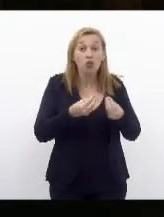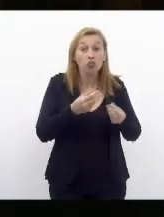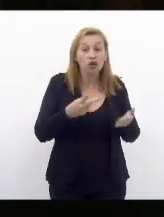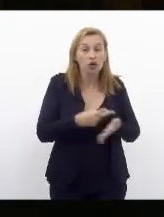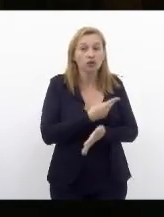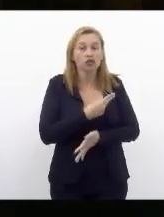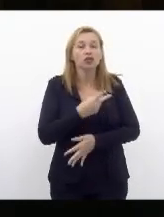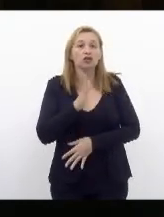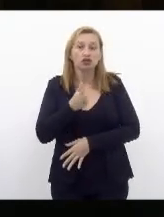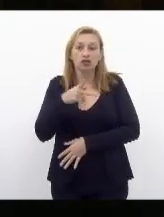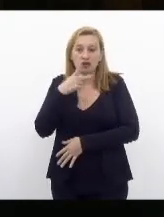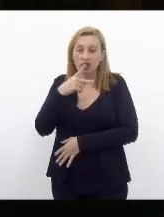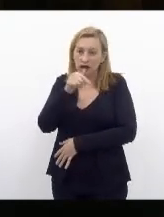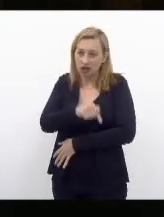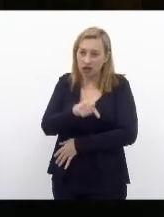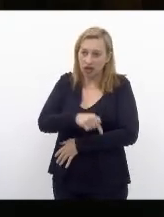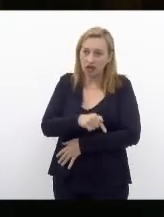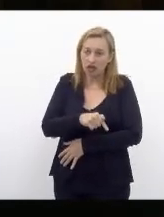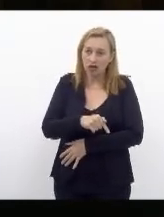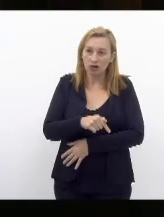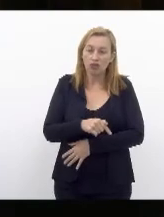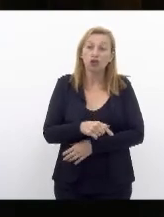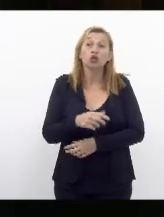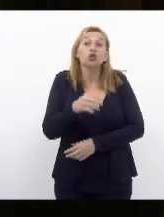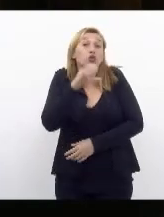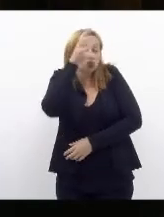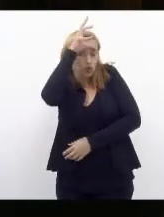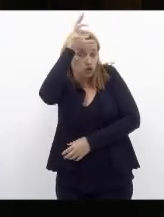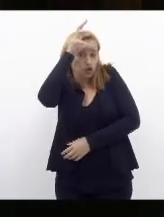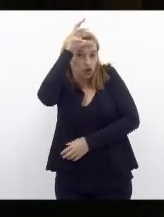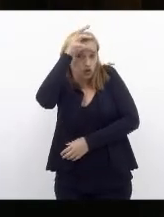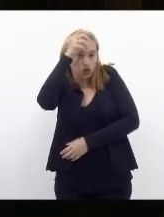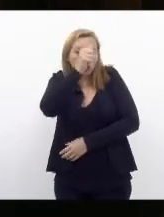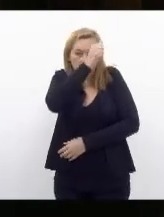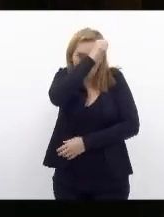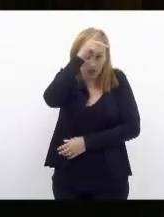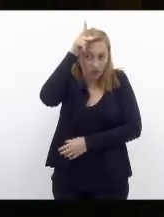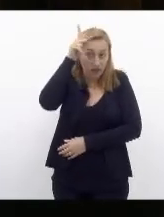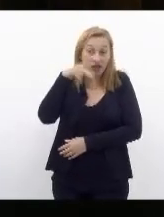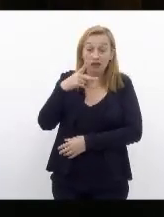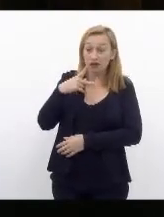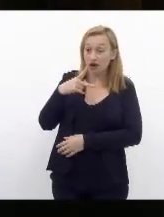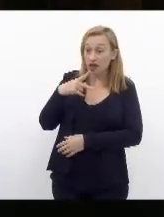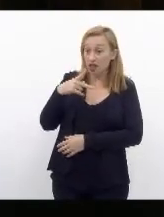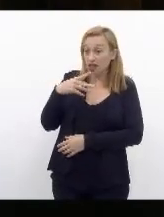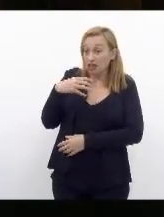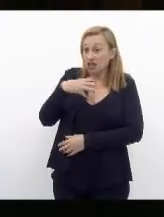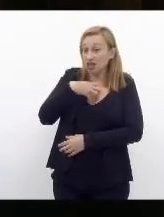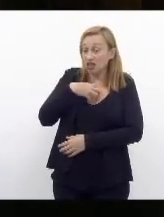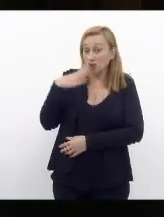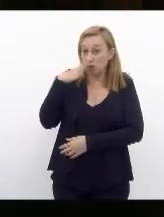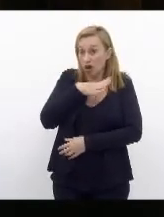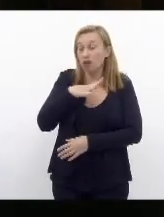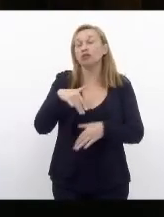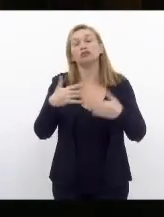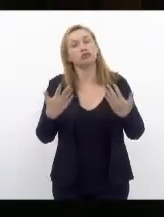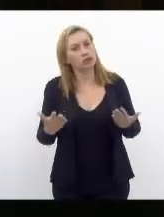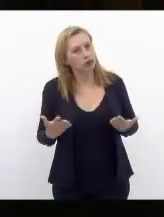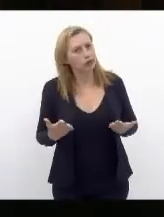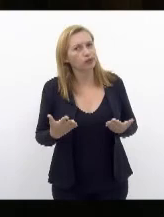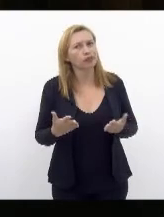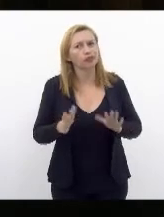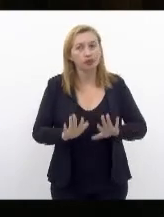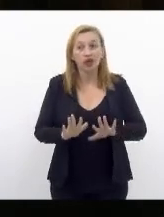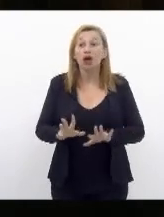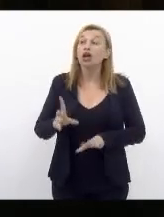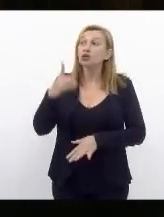ocorre, que eu trouxe aqui à baila, do caso de um tio do prefeito que se diz atacado. Então, tenhamos cautela. E ao